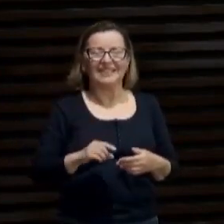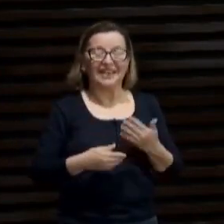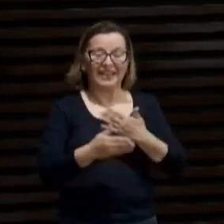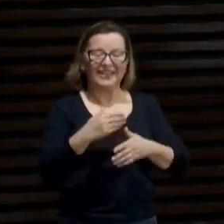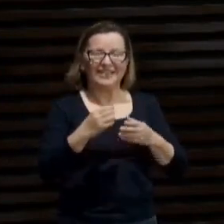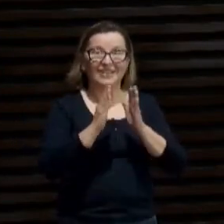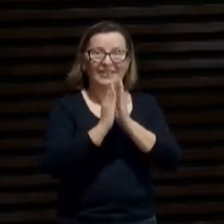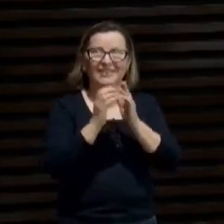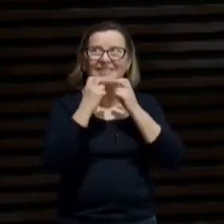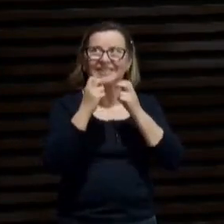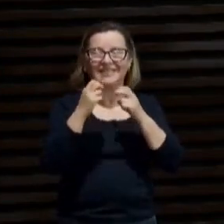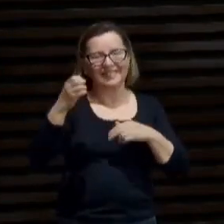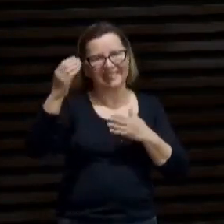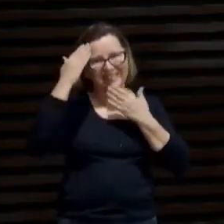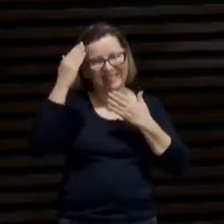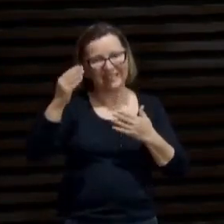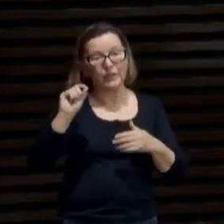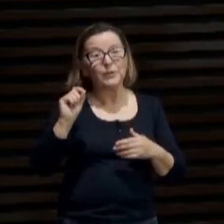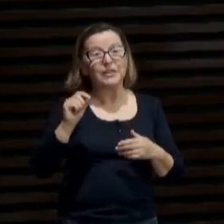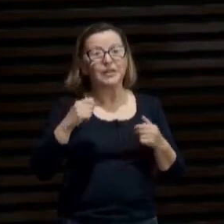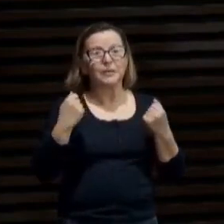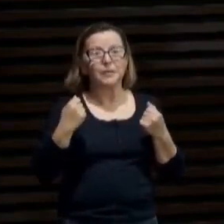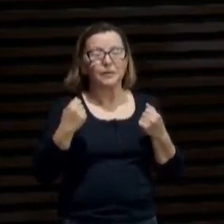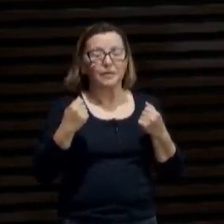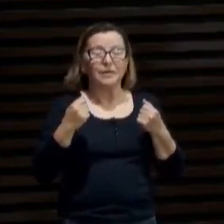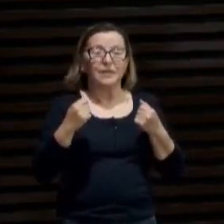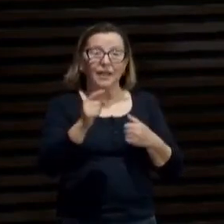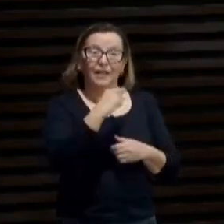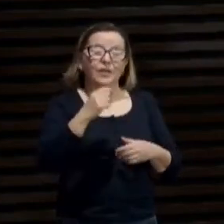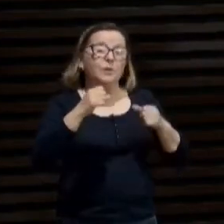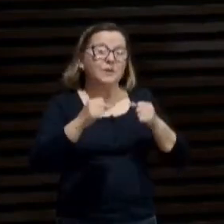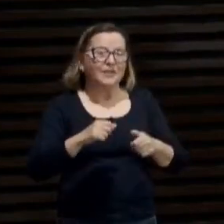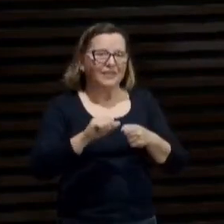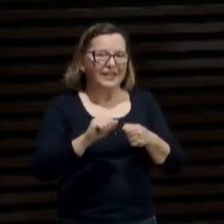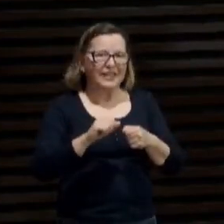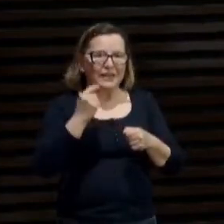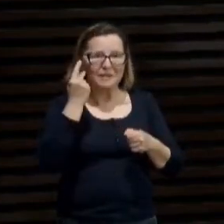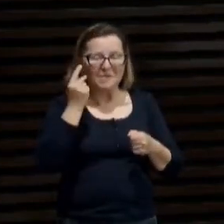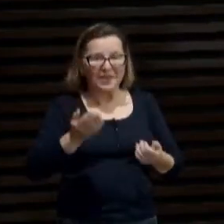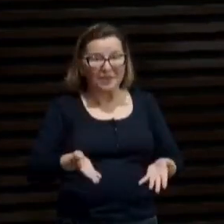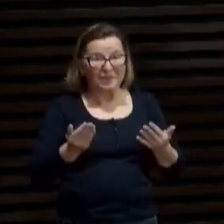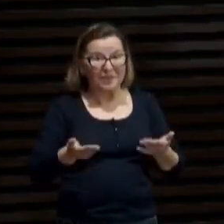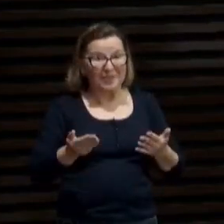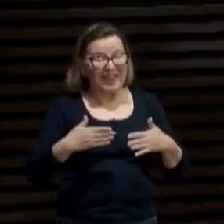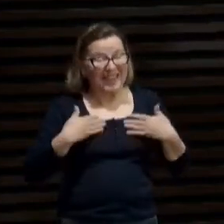podemos fazer para promover a alegria? O que nós podemos fazer positivamente? Eu vou correr aqui, senão nós não vamos ter tempo de